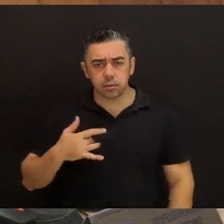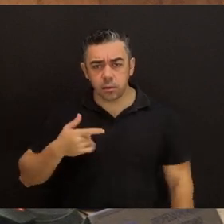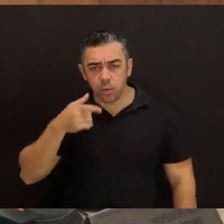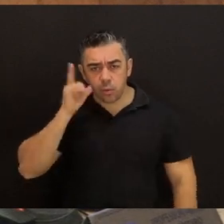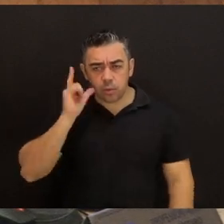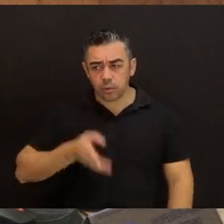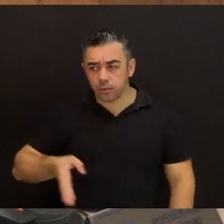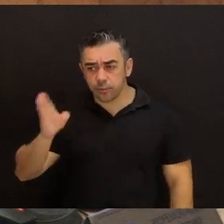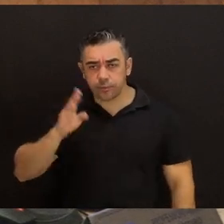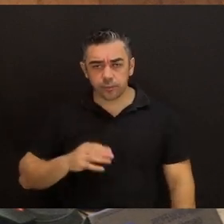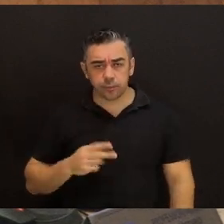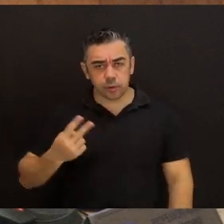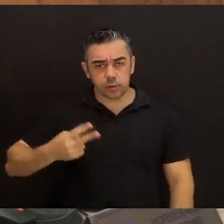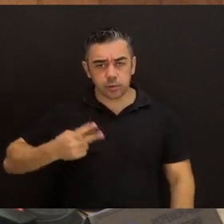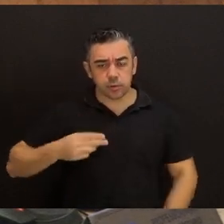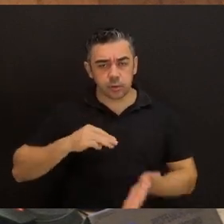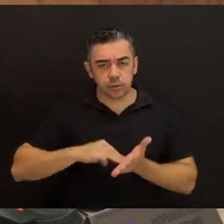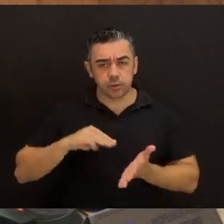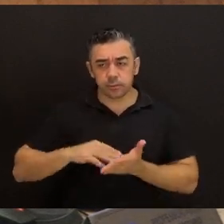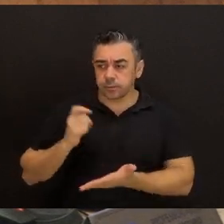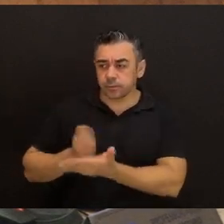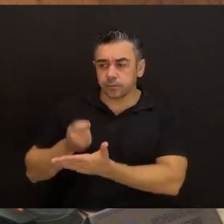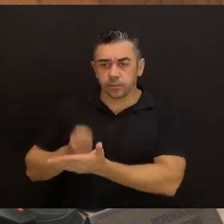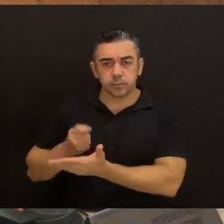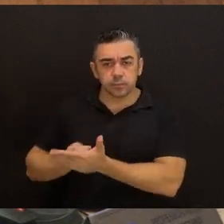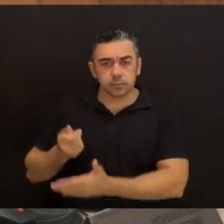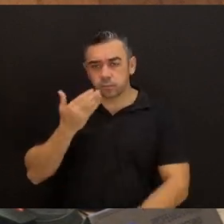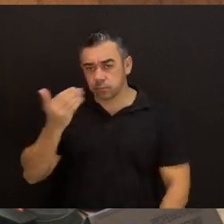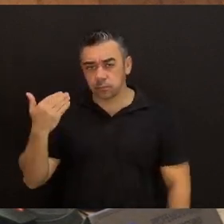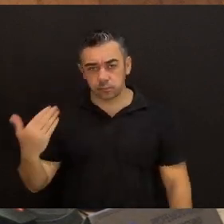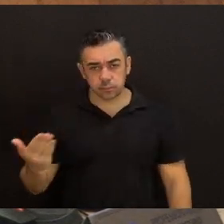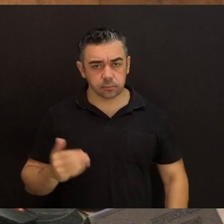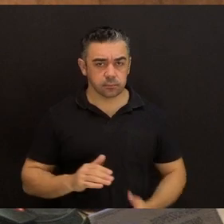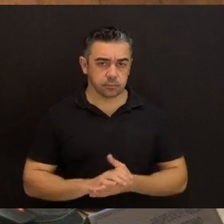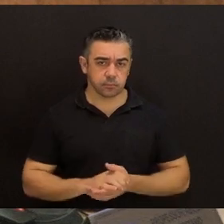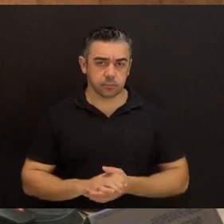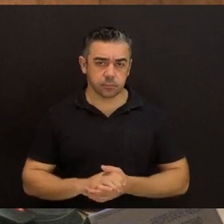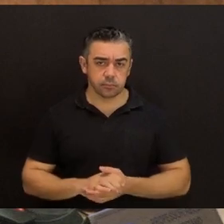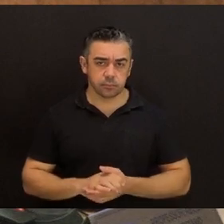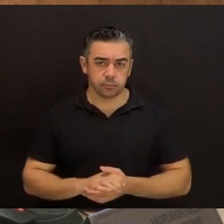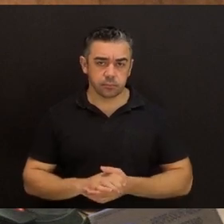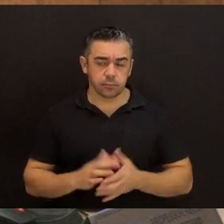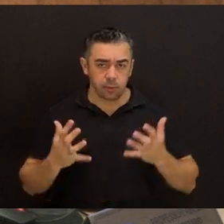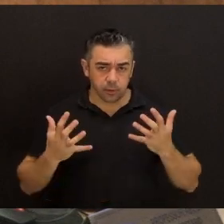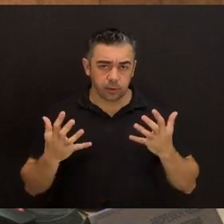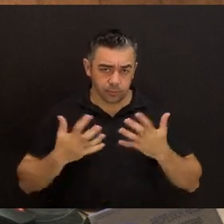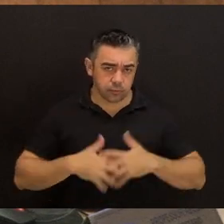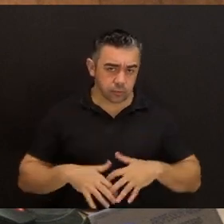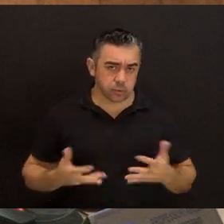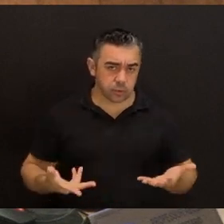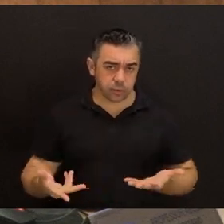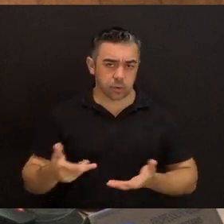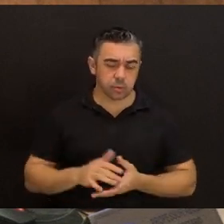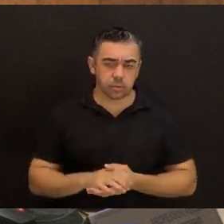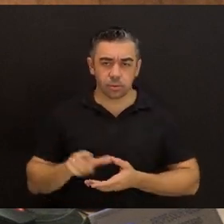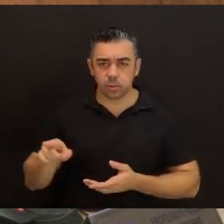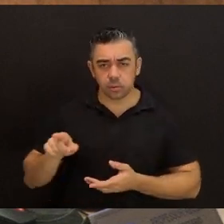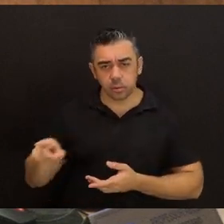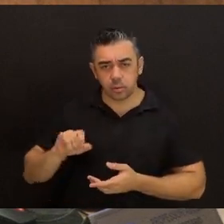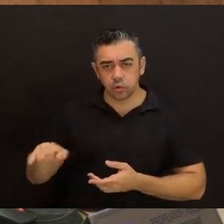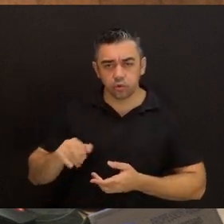lá na segunda secretaria cobrar providências para que flua essa lista Segundo o Senhor Júlio